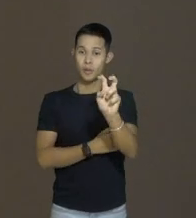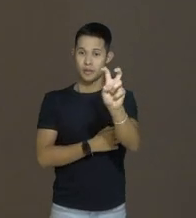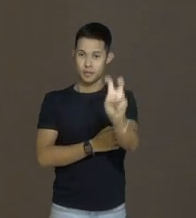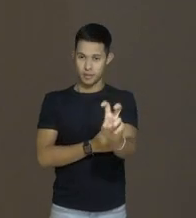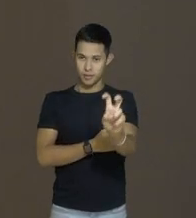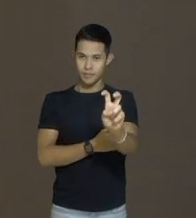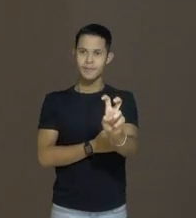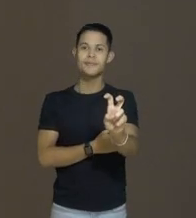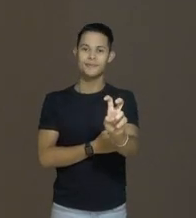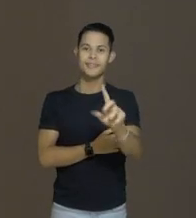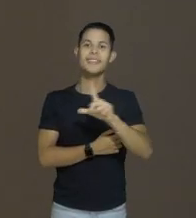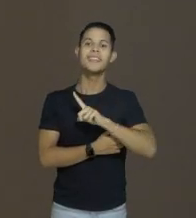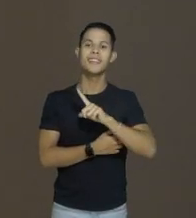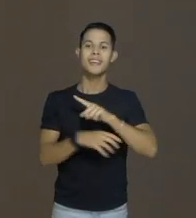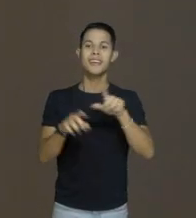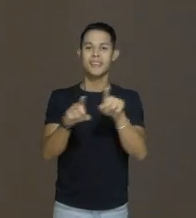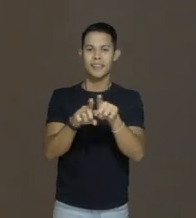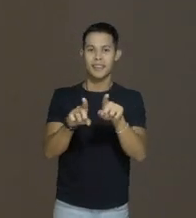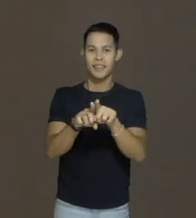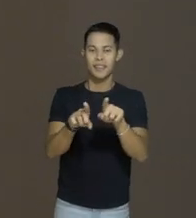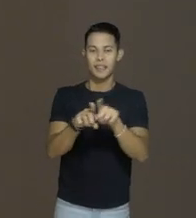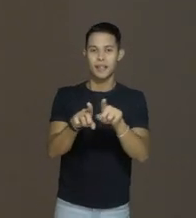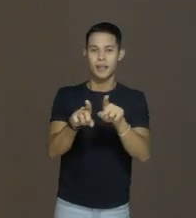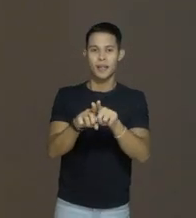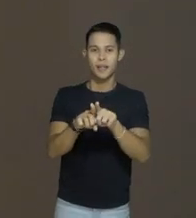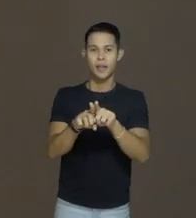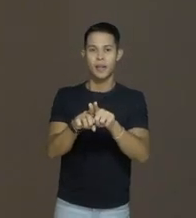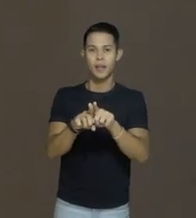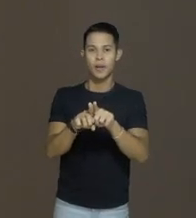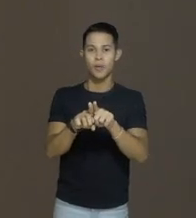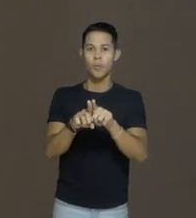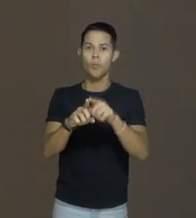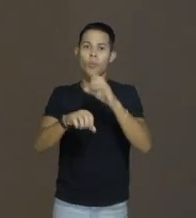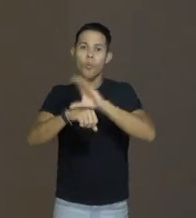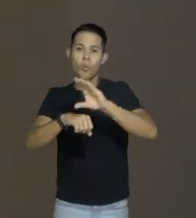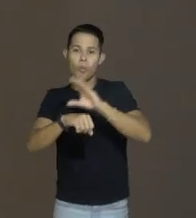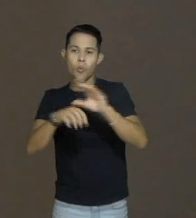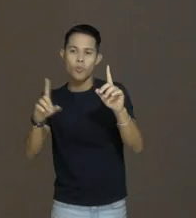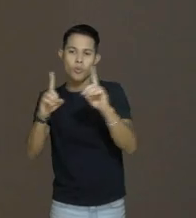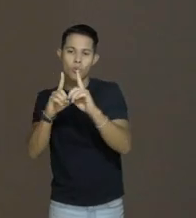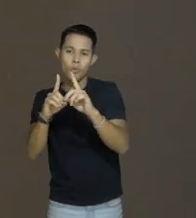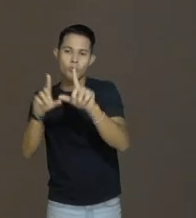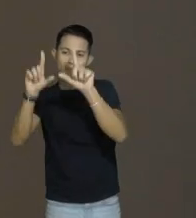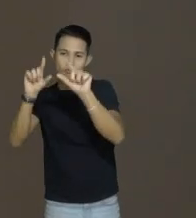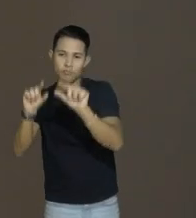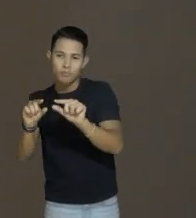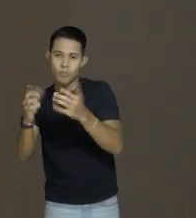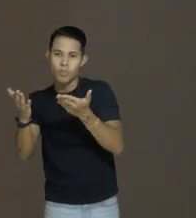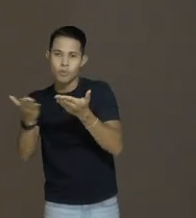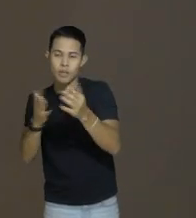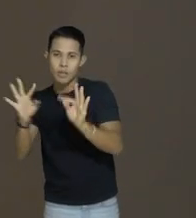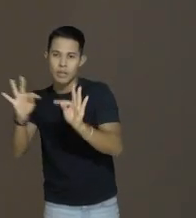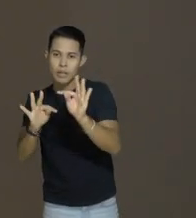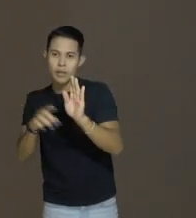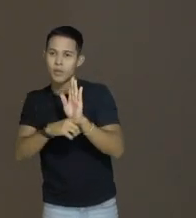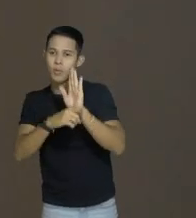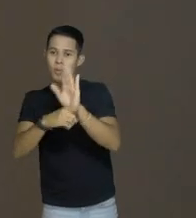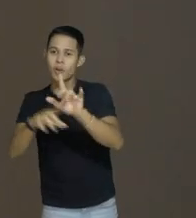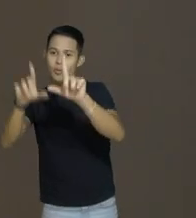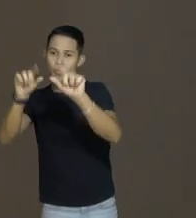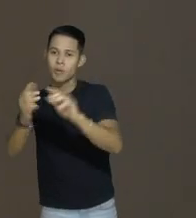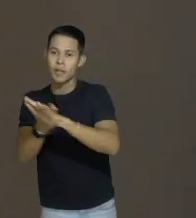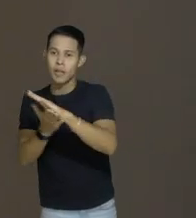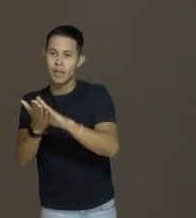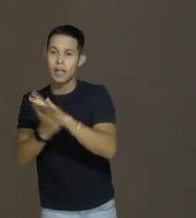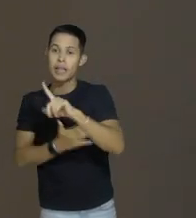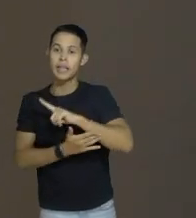Tem o metilfenidato, de curta duração, que dura pouquíssimo, não ajuda para a sala de aula. Tem o de